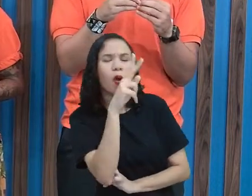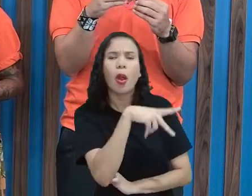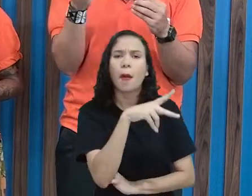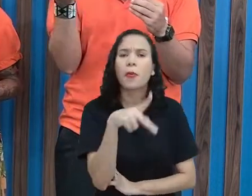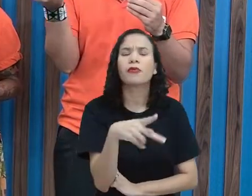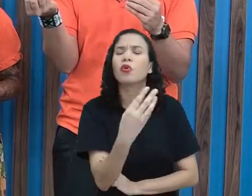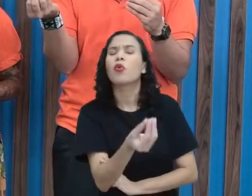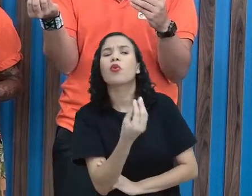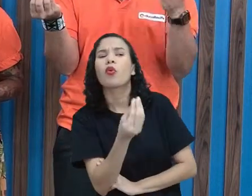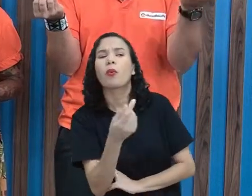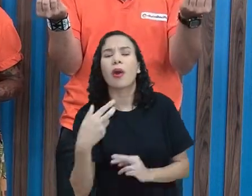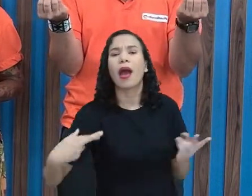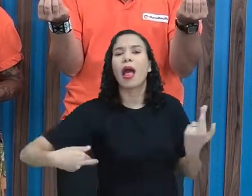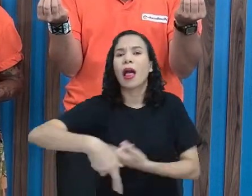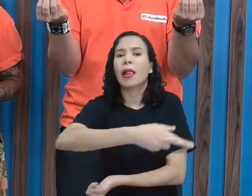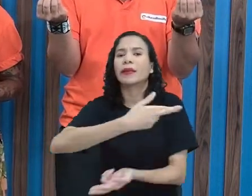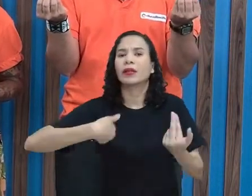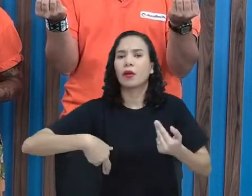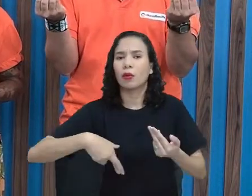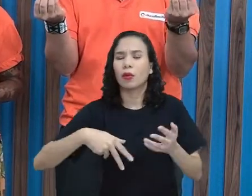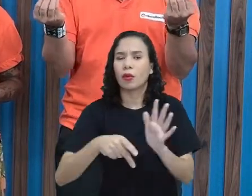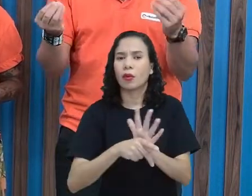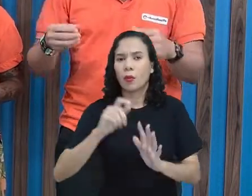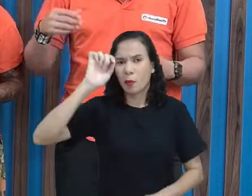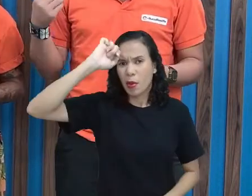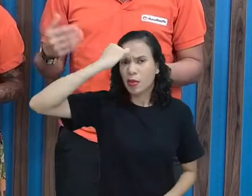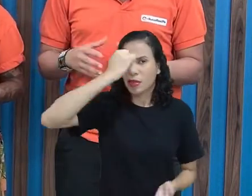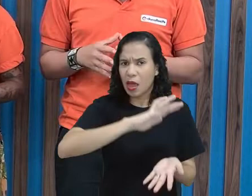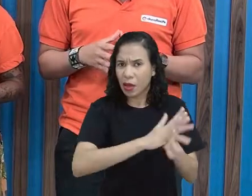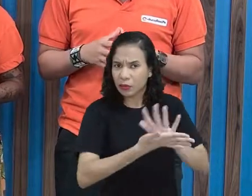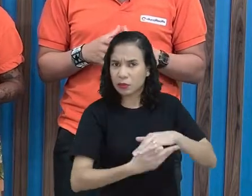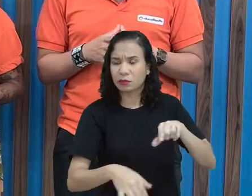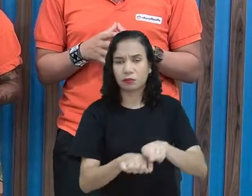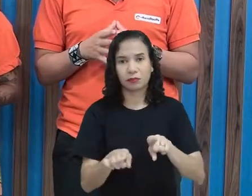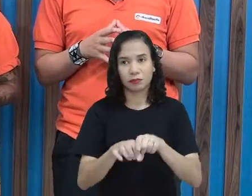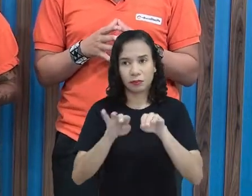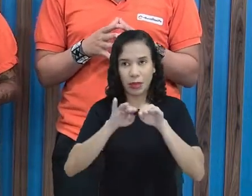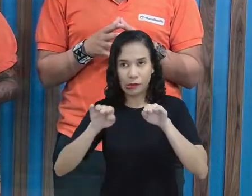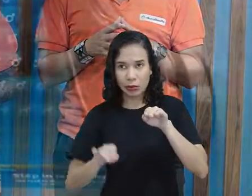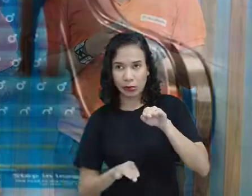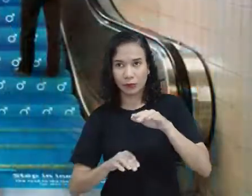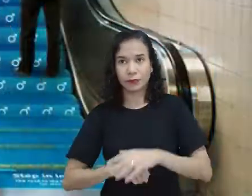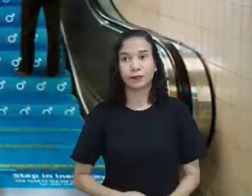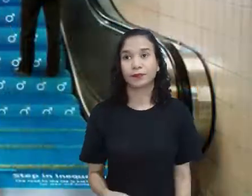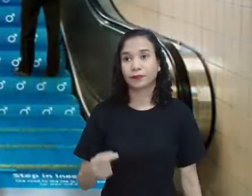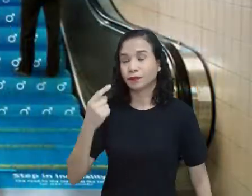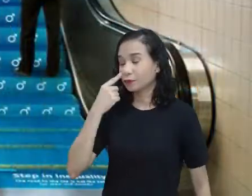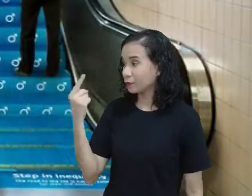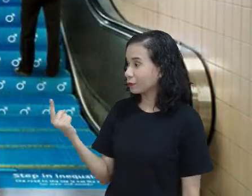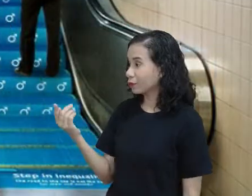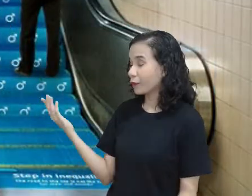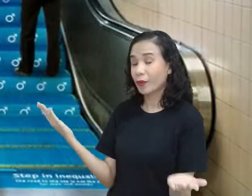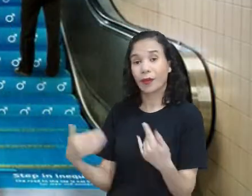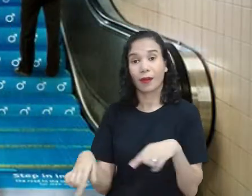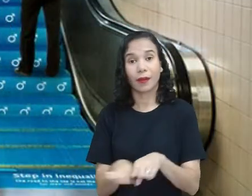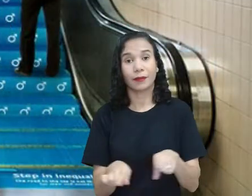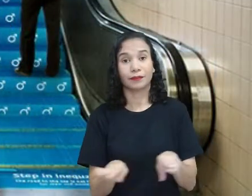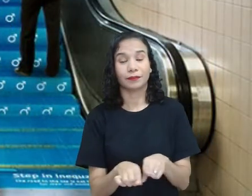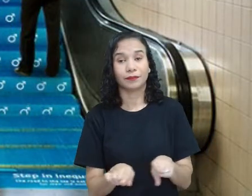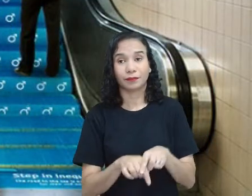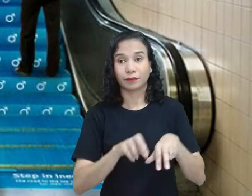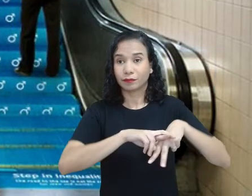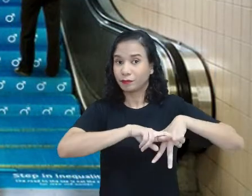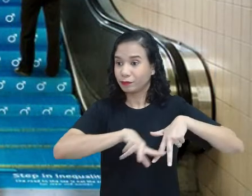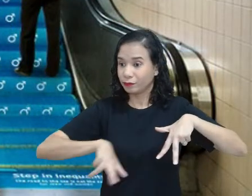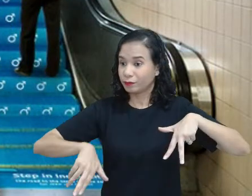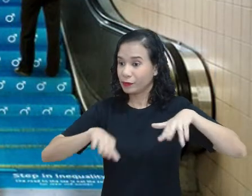Sobre a relação entre racismo e desigualdade. Sim. Beleza? Sim. Vamos nessa. Vamos lá. Desigualdade de gênero. Olha, essa